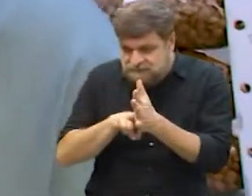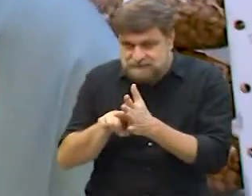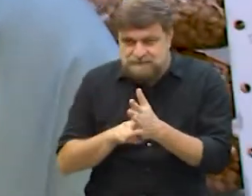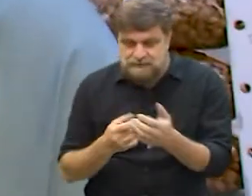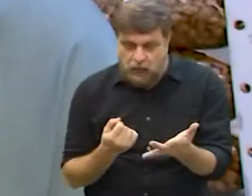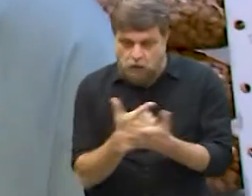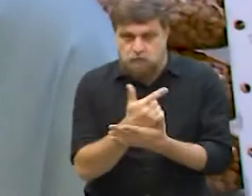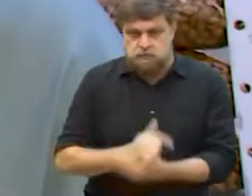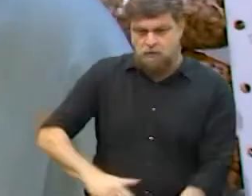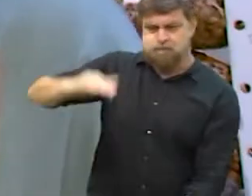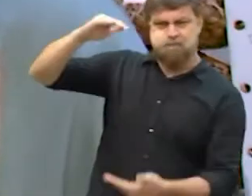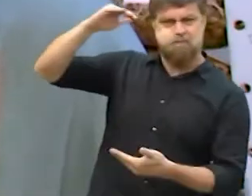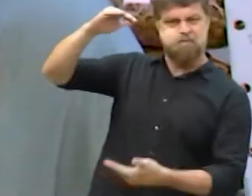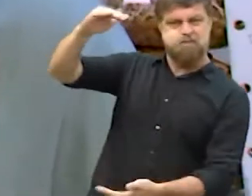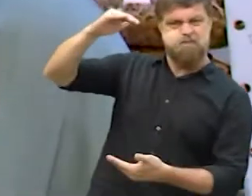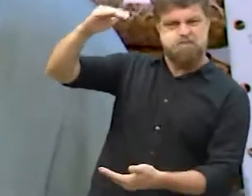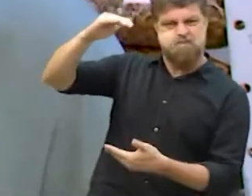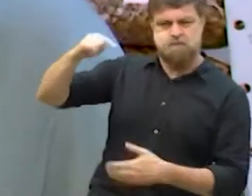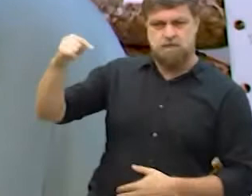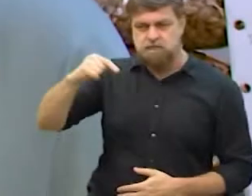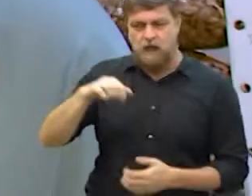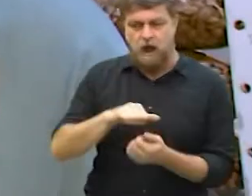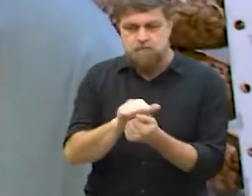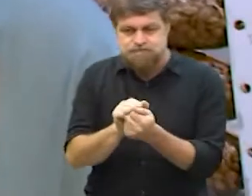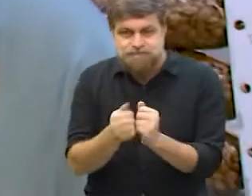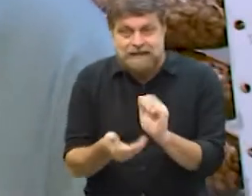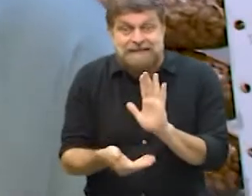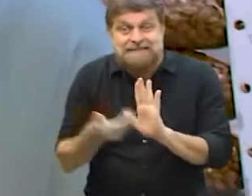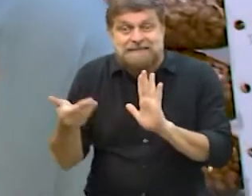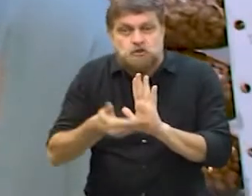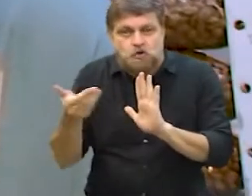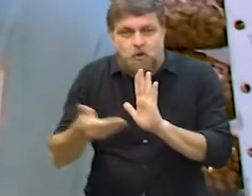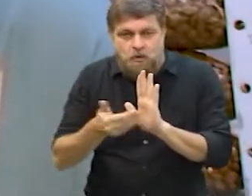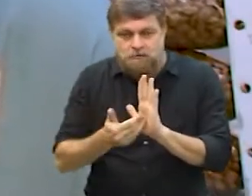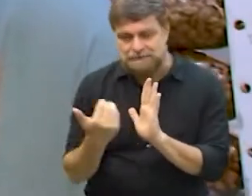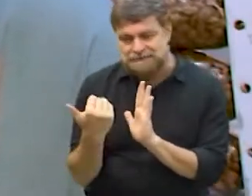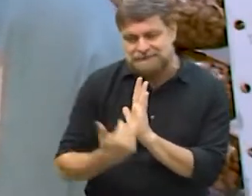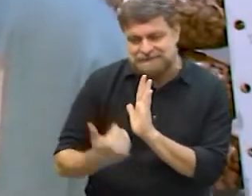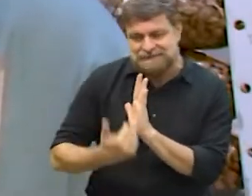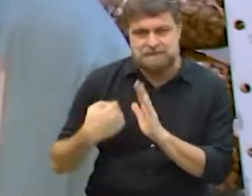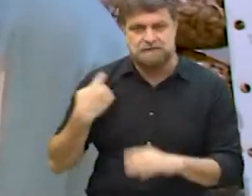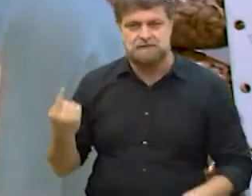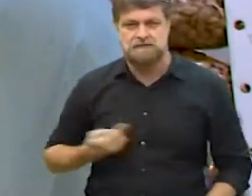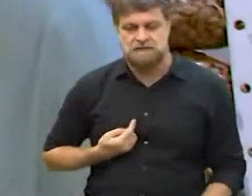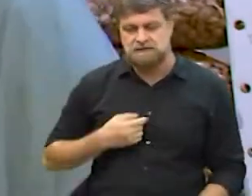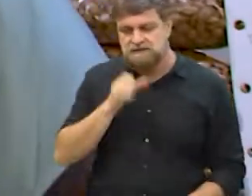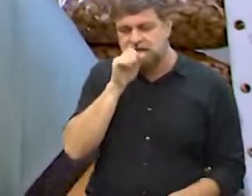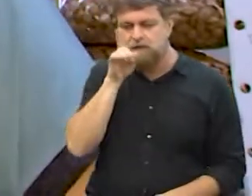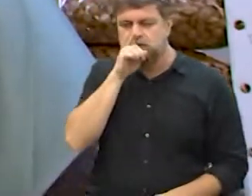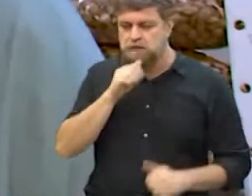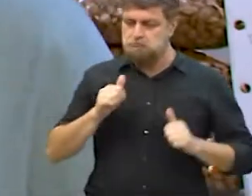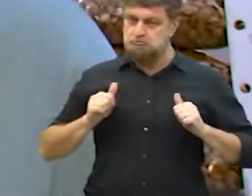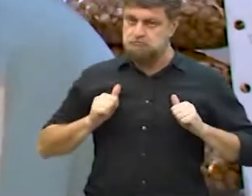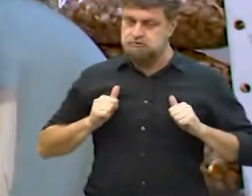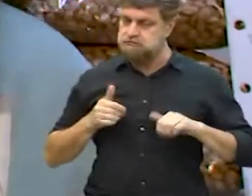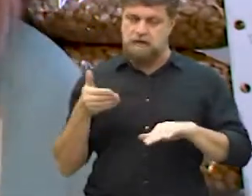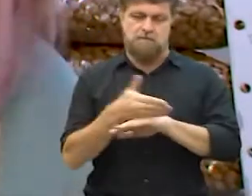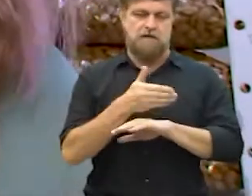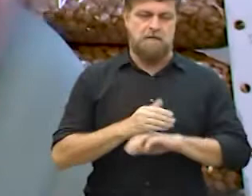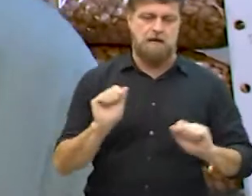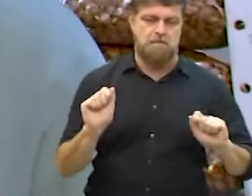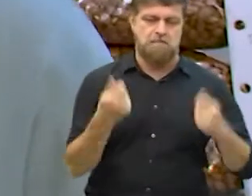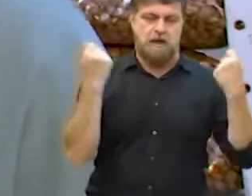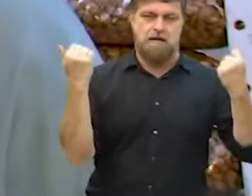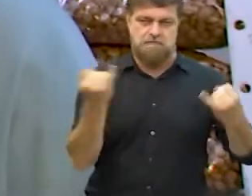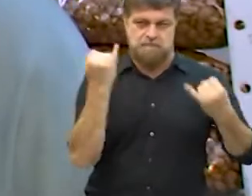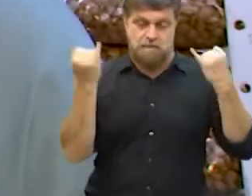Às vezes, como a gente compra em grande quantidade, as casas de rações têm dado desconto. E também a gente deixa de sair um final de semana, de comer